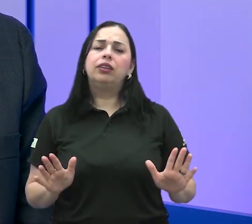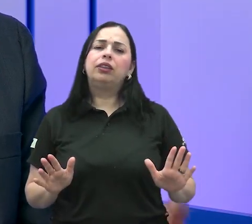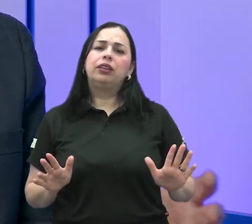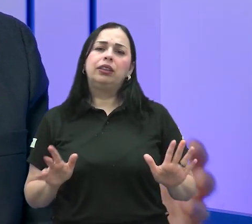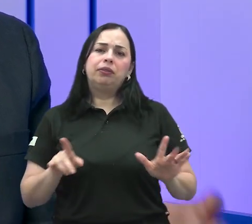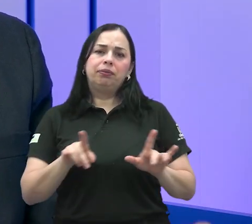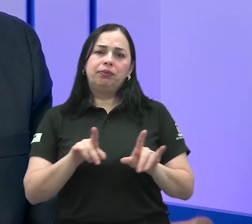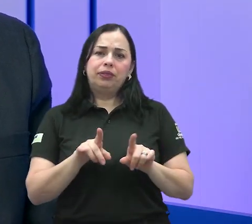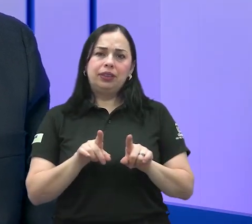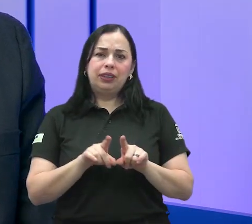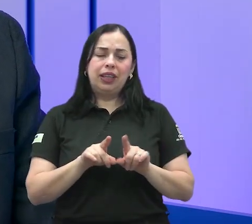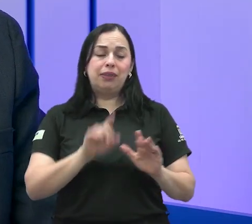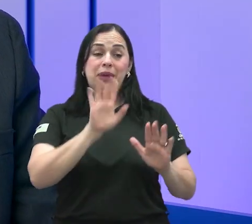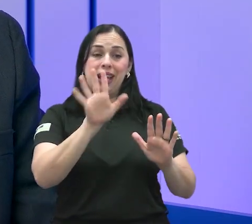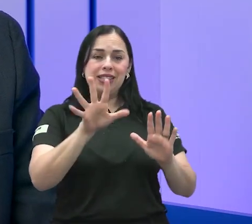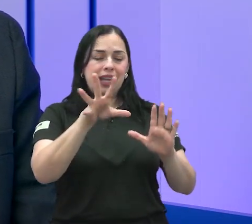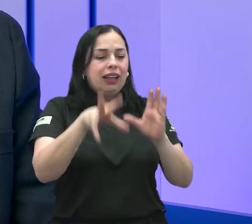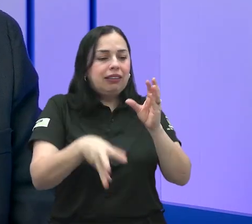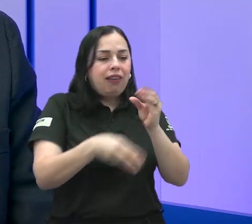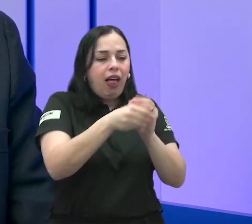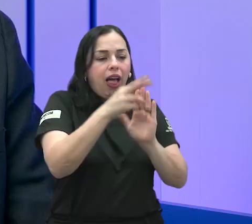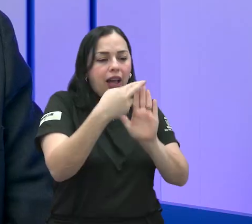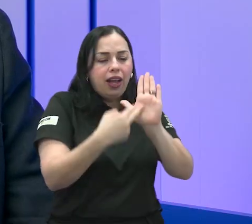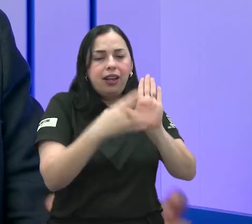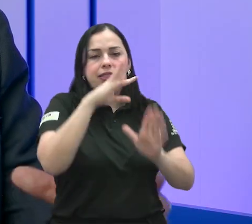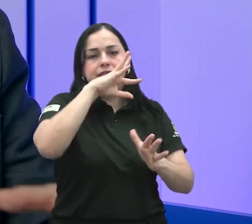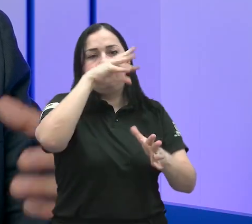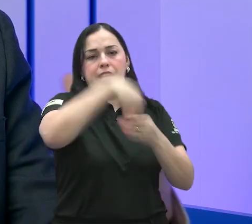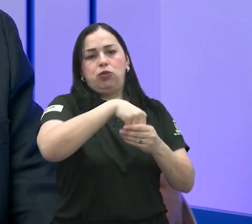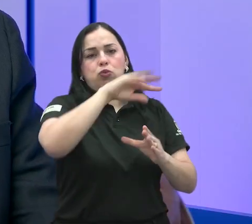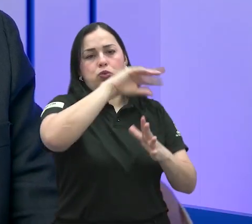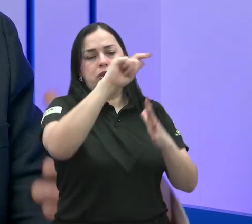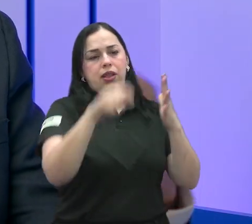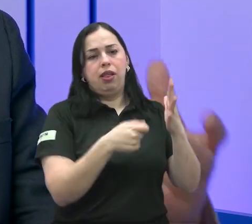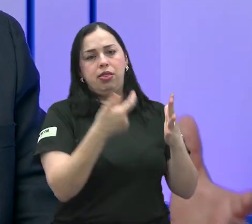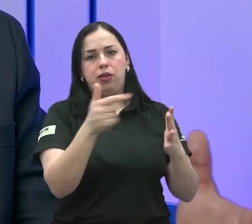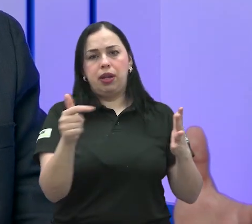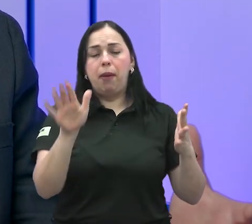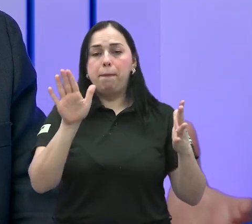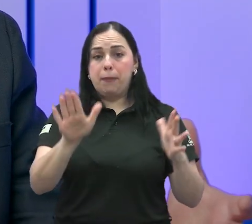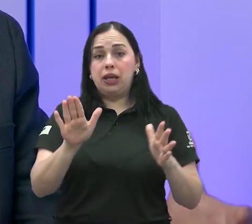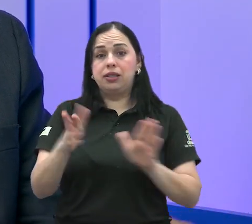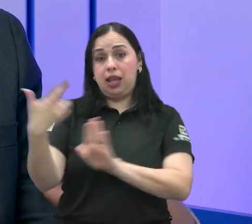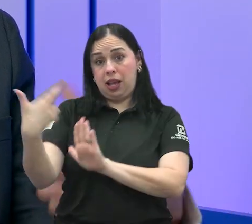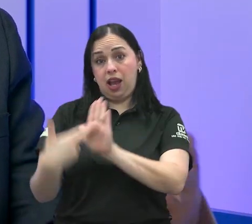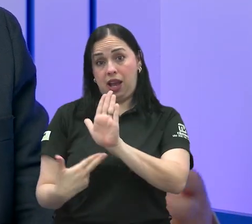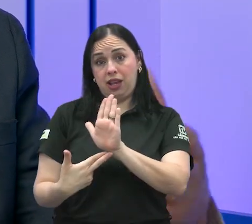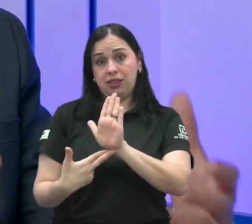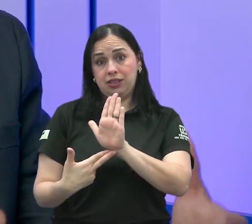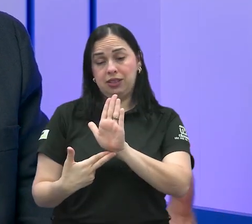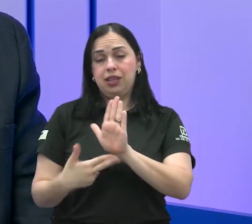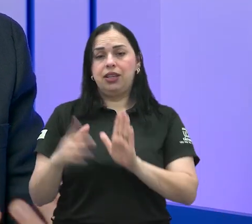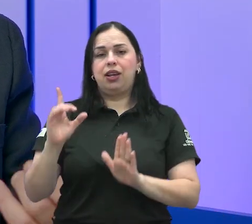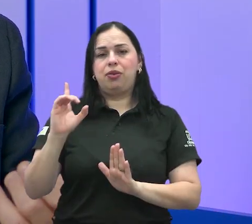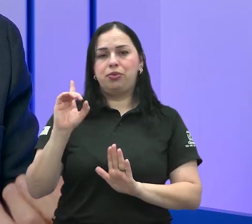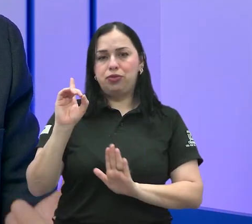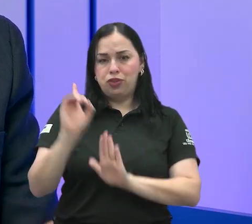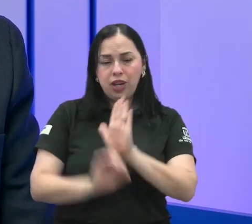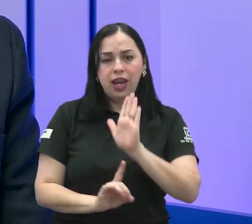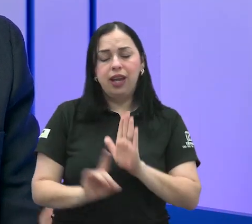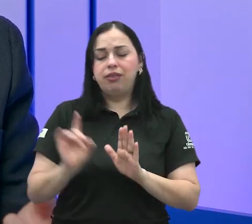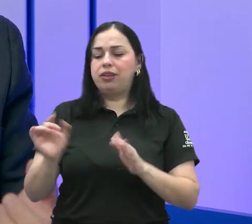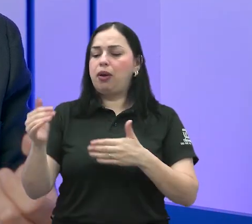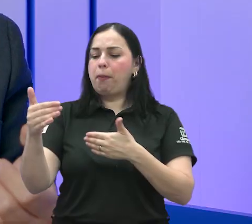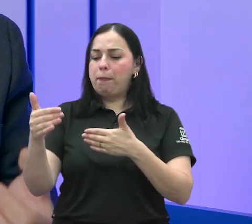tudo não está dentro do CDC, mas tem regulamentações esparsas que vêm complementando aquilo que o CDC protege, que é o direito do consumidor de ter um